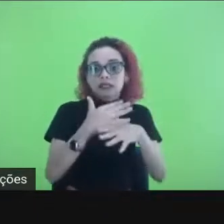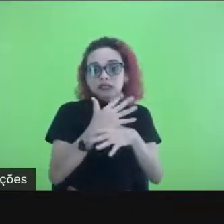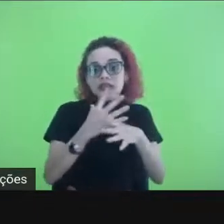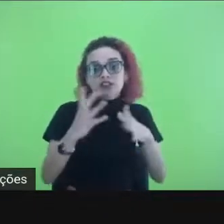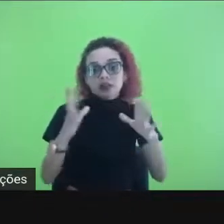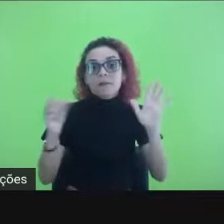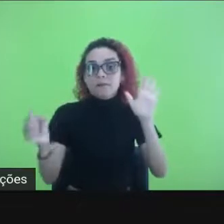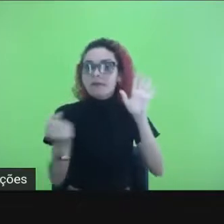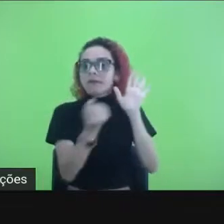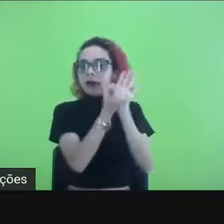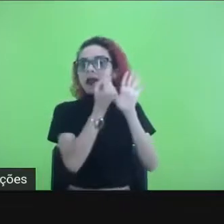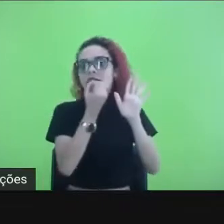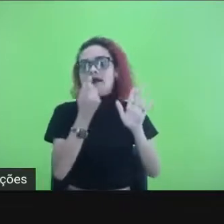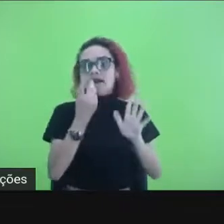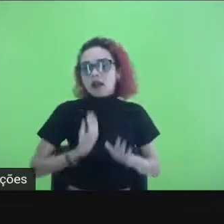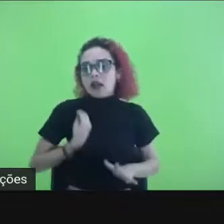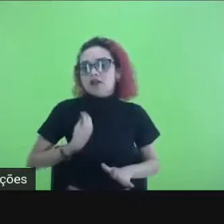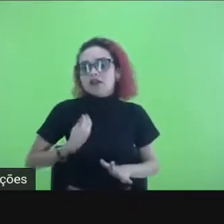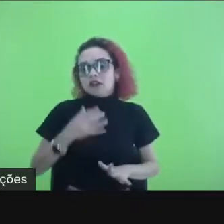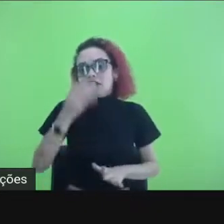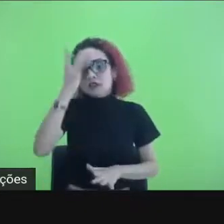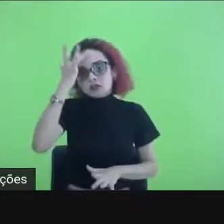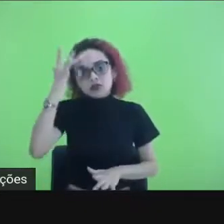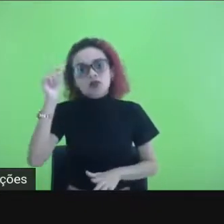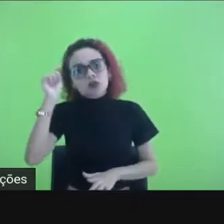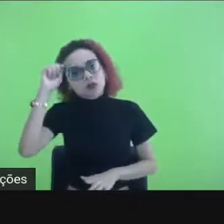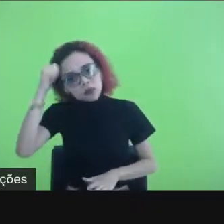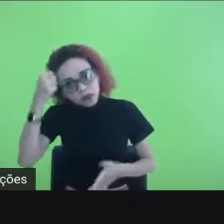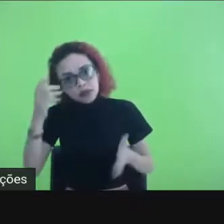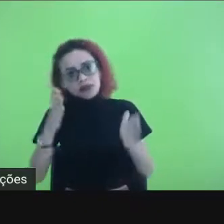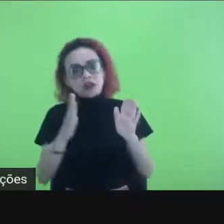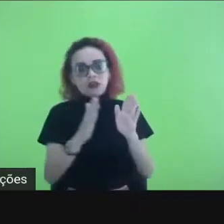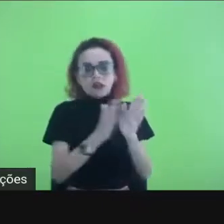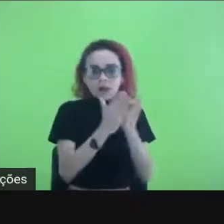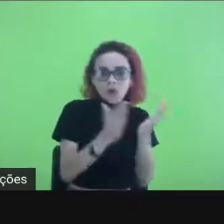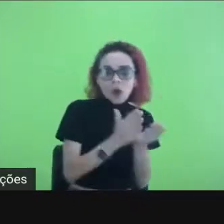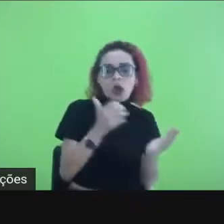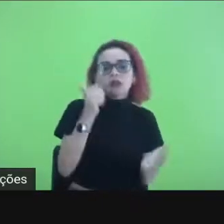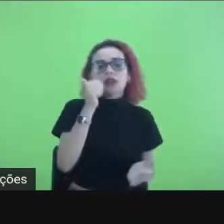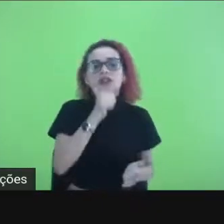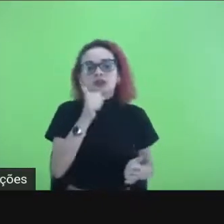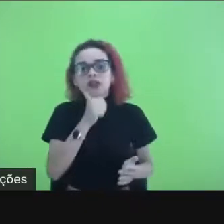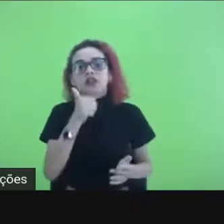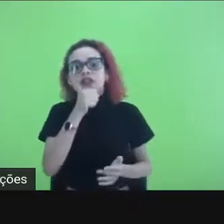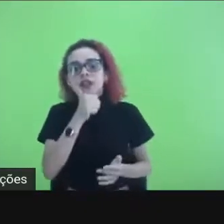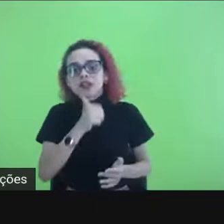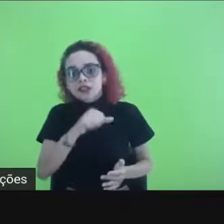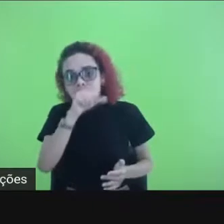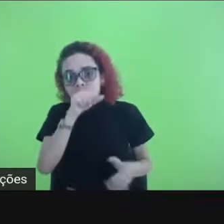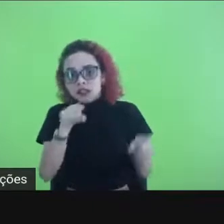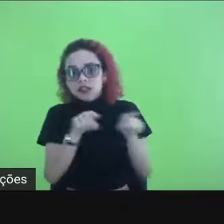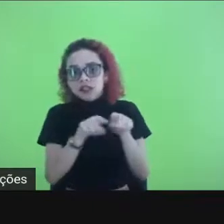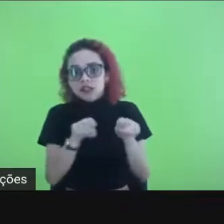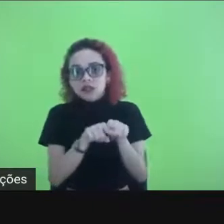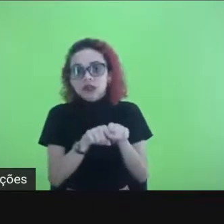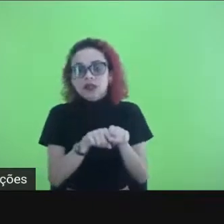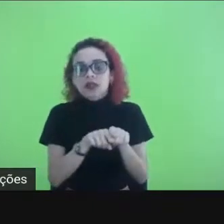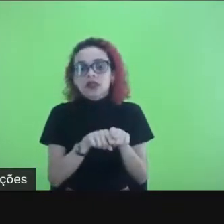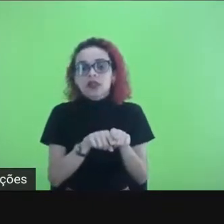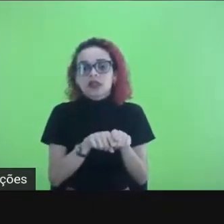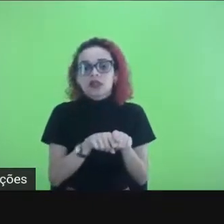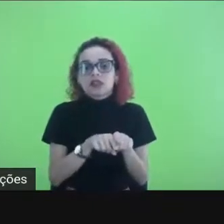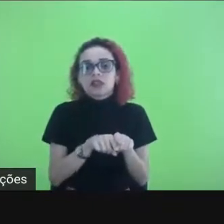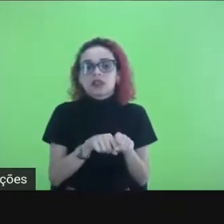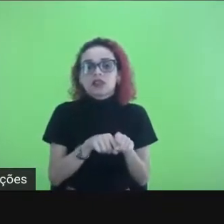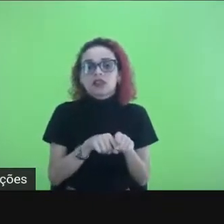das pessoas negras, na vida das pessoas pobres e na vida das mulheres, das mães também, né? E aí isso tudo